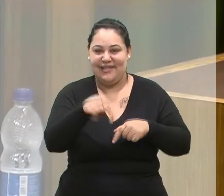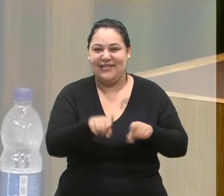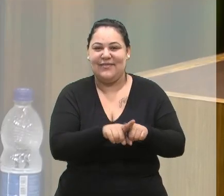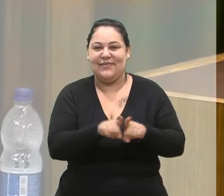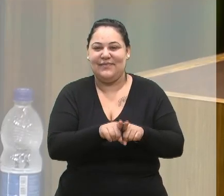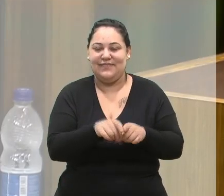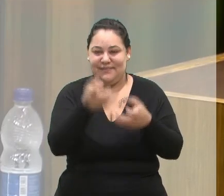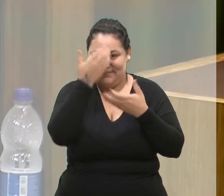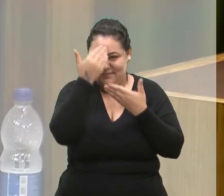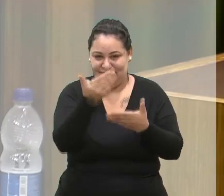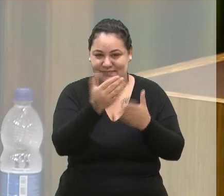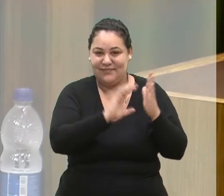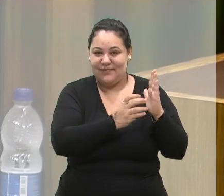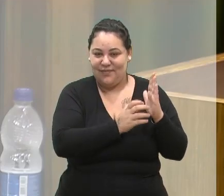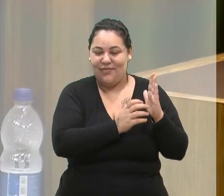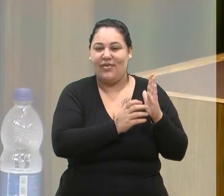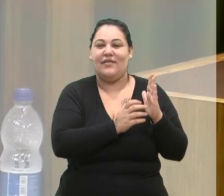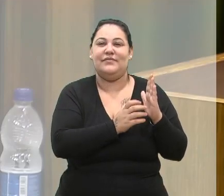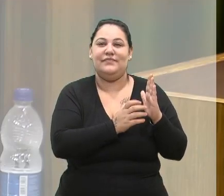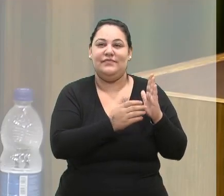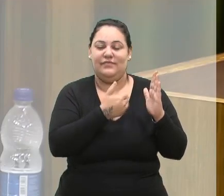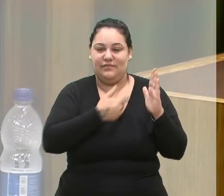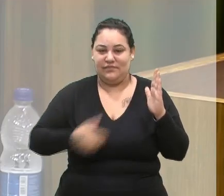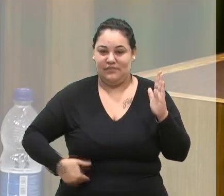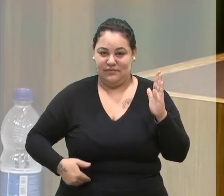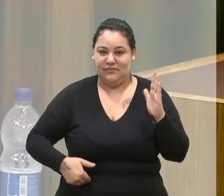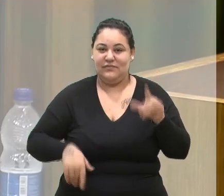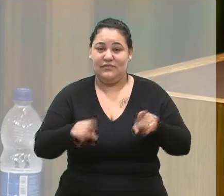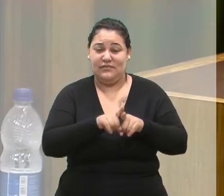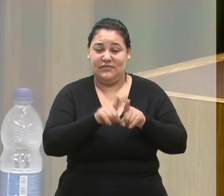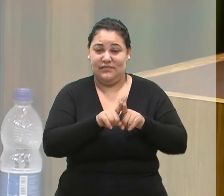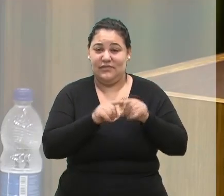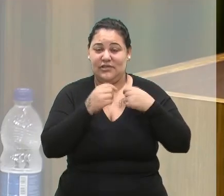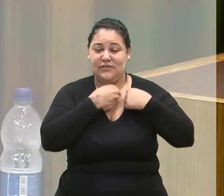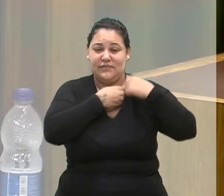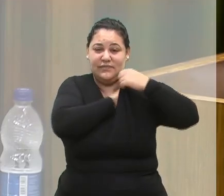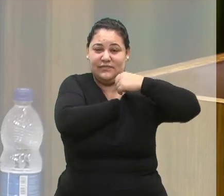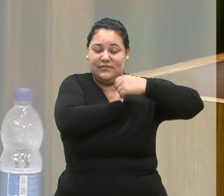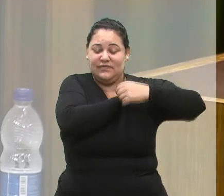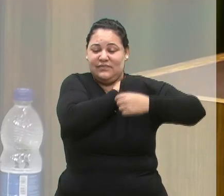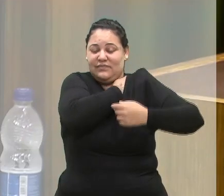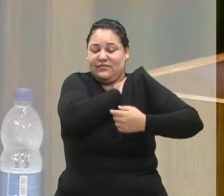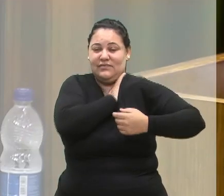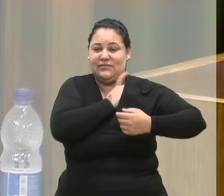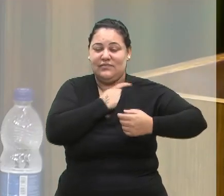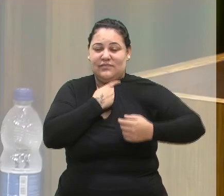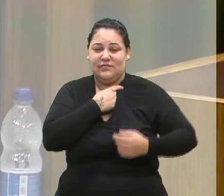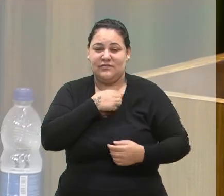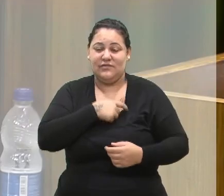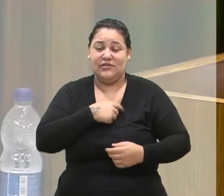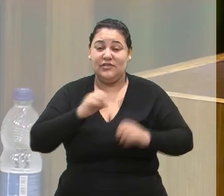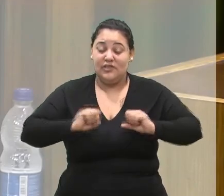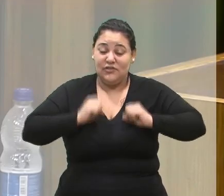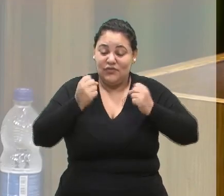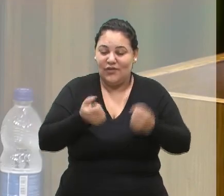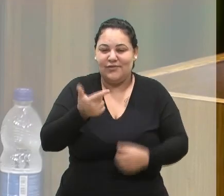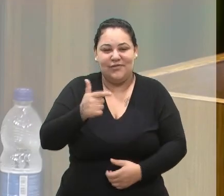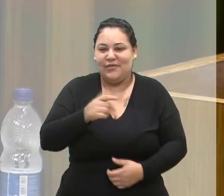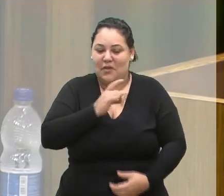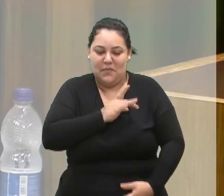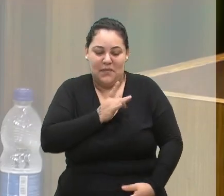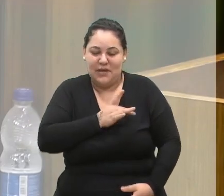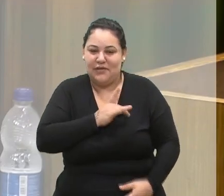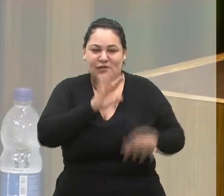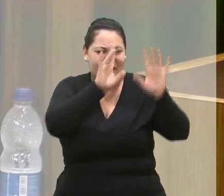colegas servidores municipais que se dedicam, se doam, sem ter medo de tempo, de